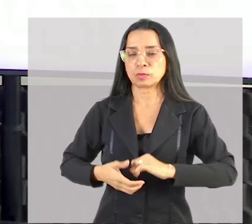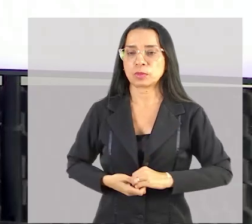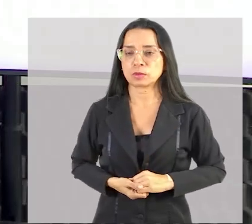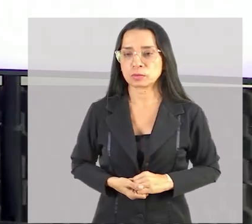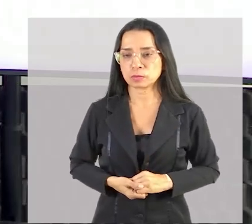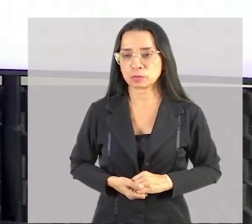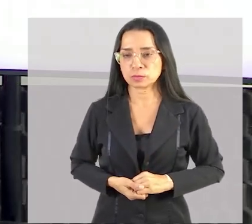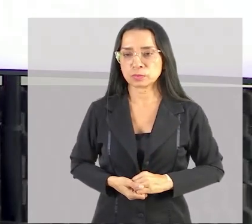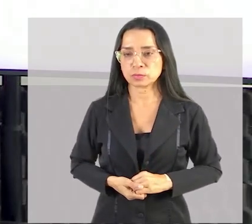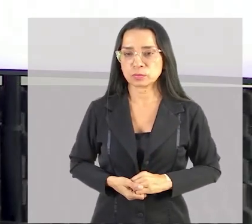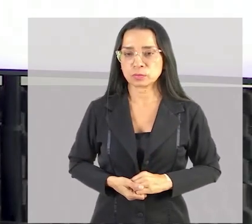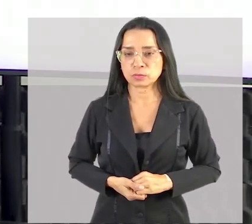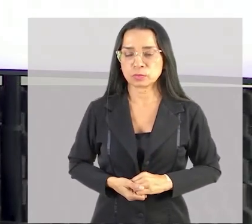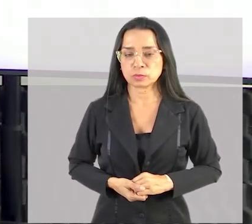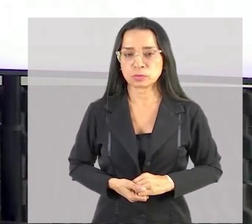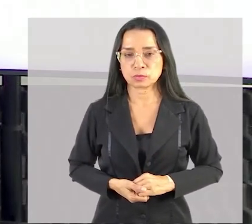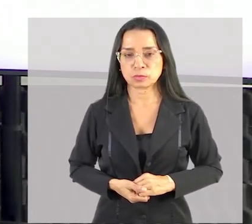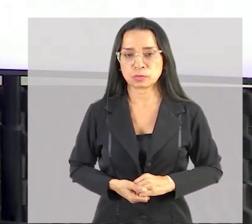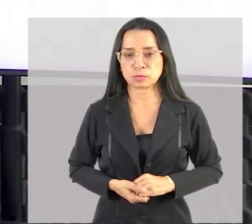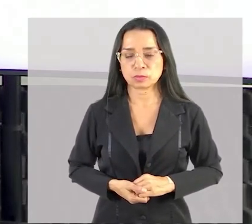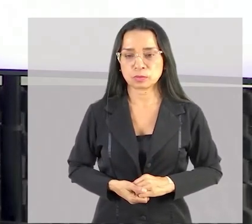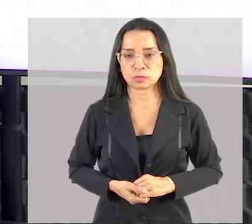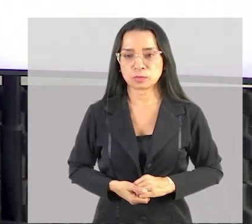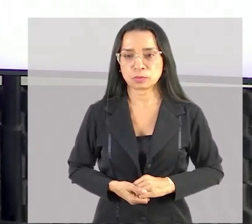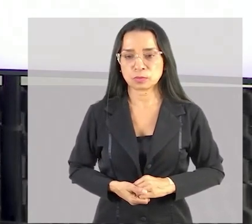ou por dispositivos alternativos